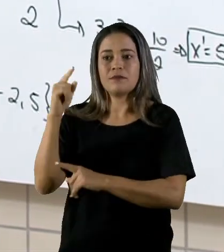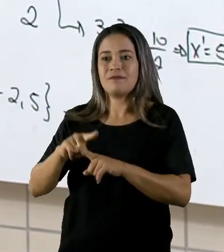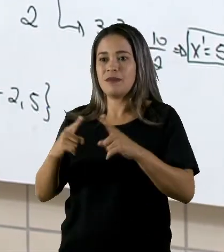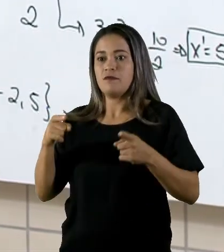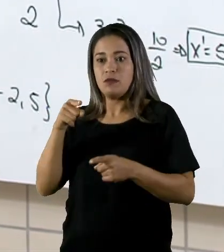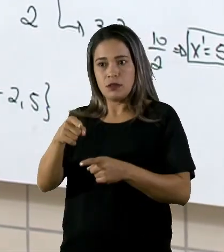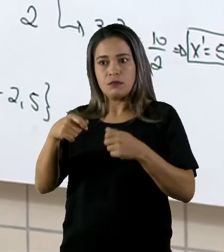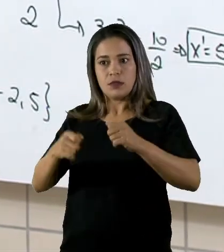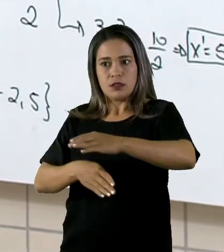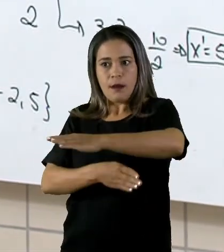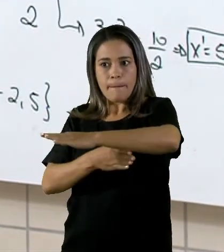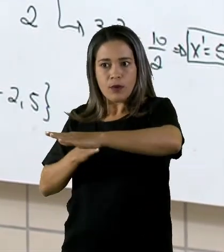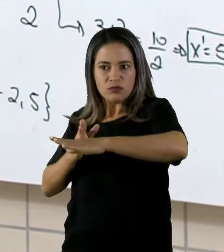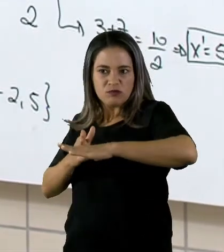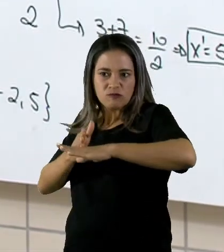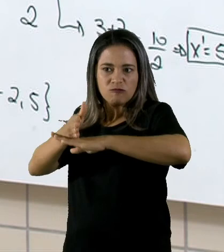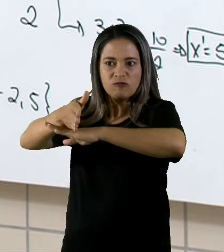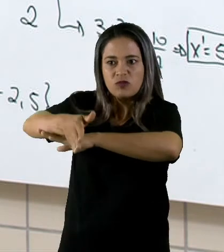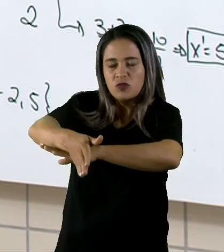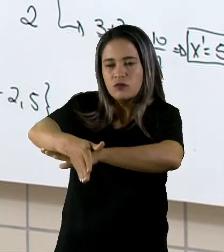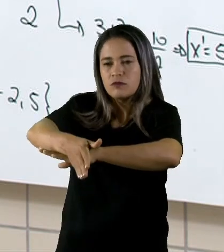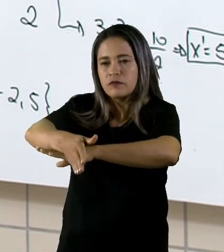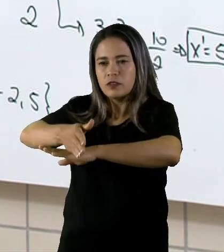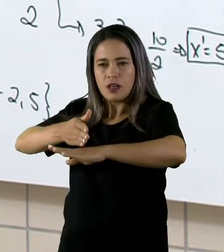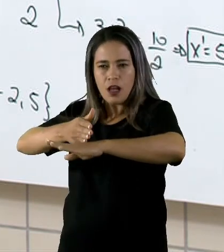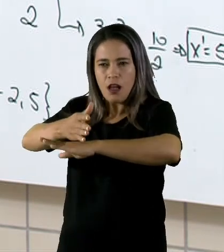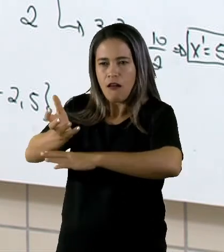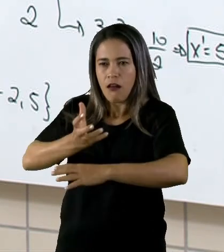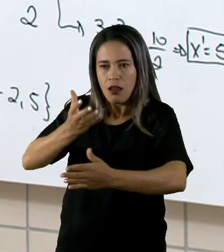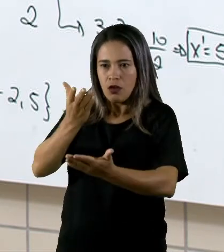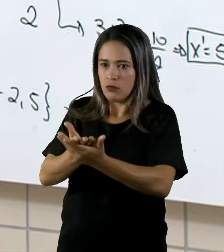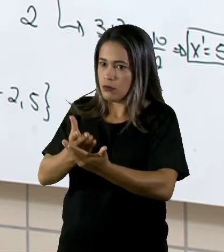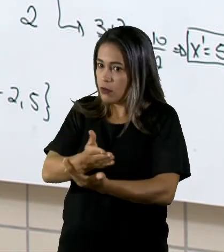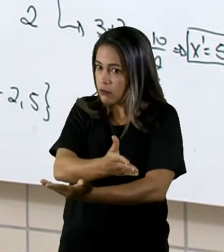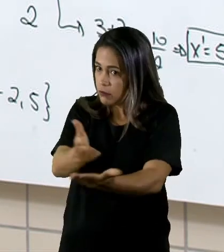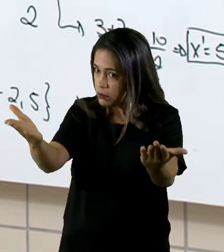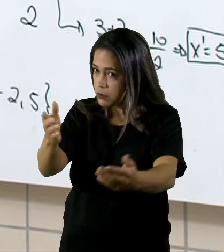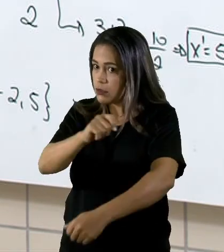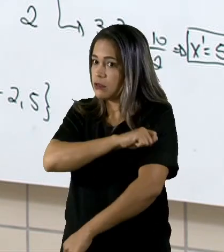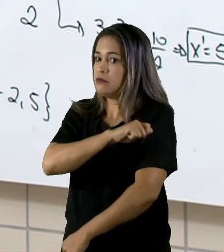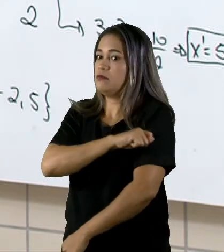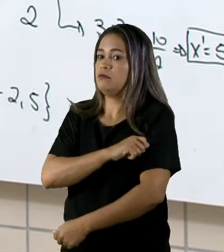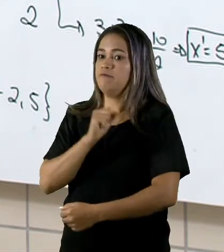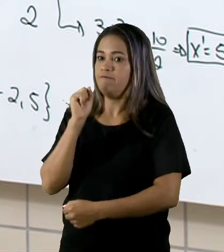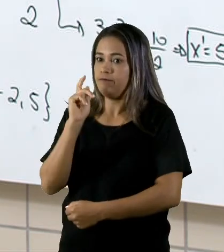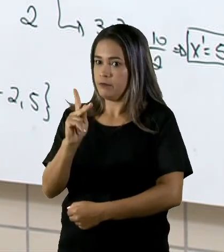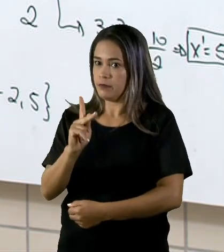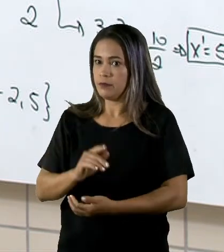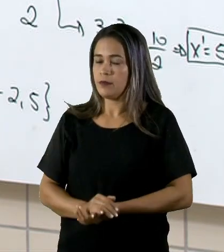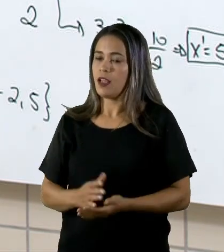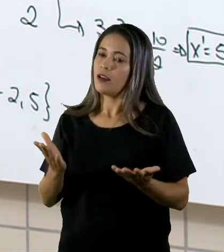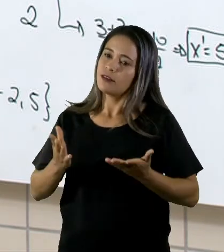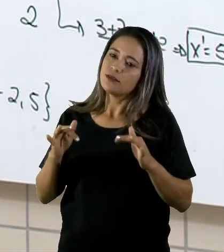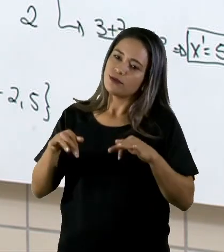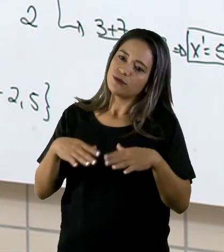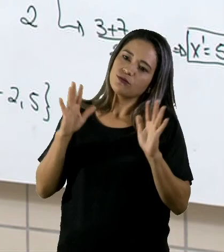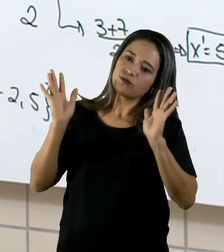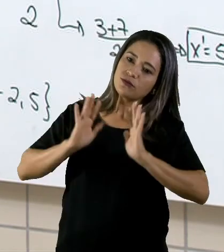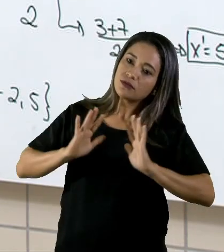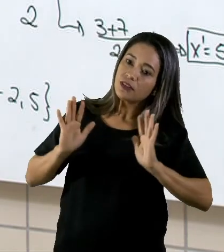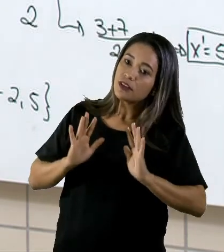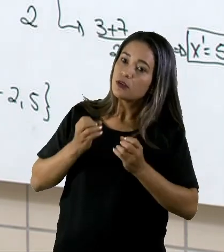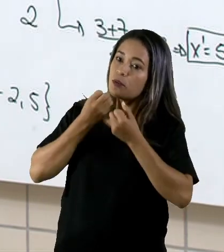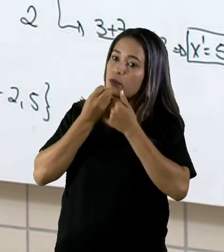atravessar a ponte e escrever a sua própria história é você, aluno, ok? Então, com isso eu me despeço de vocês.